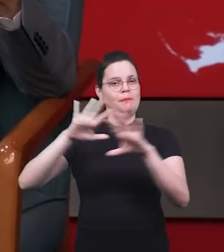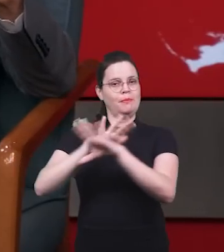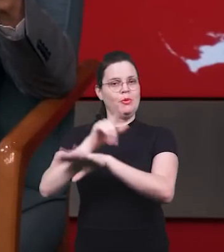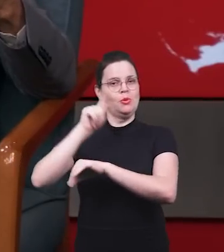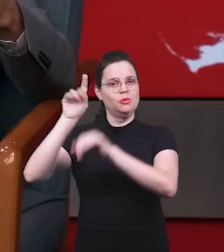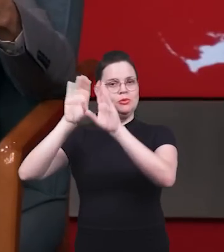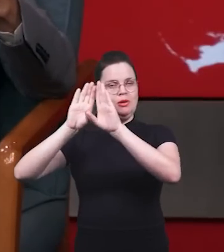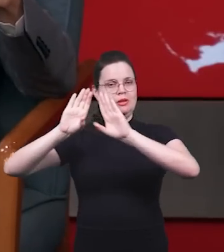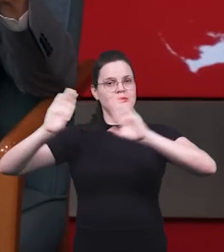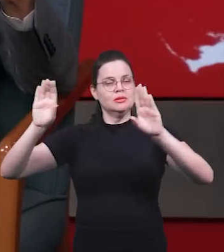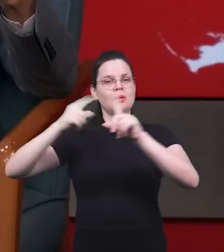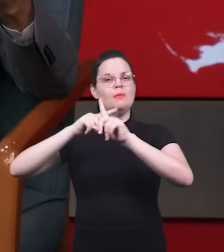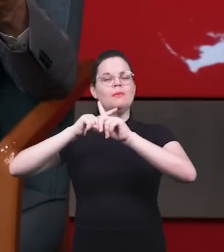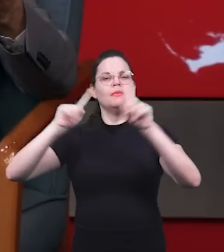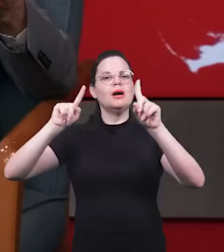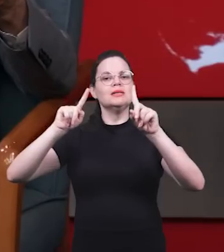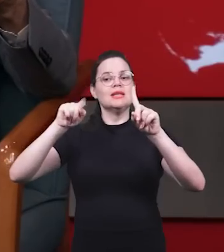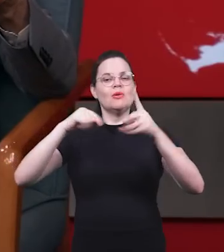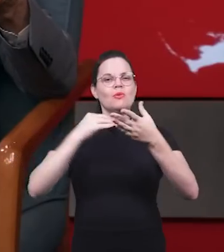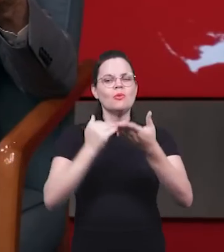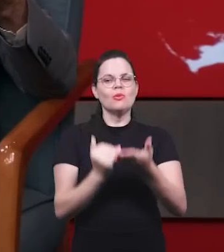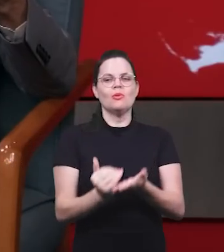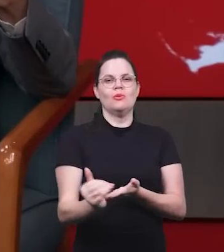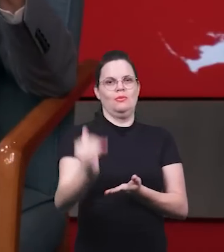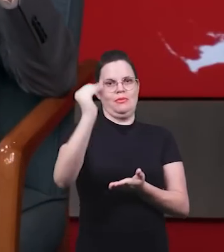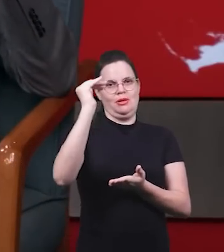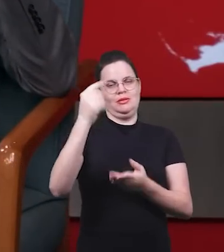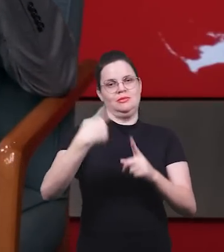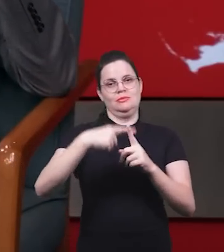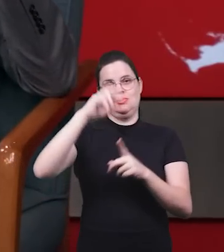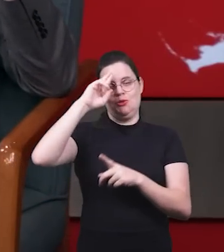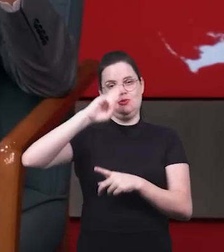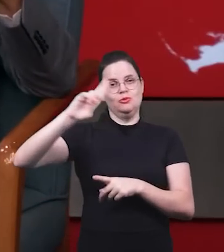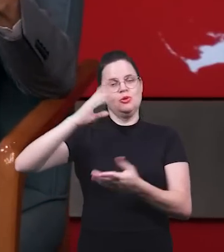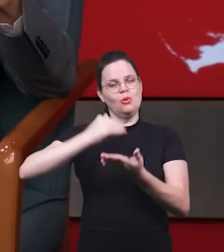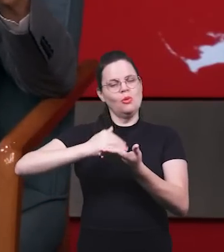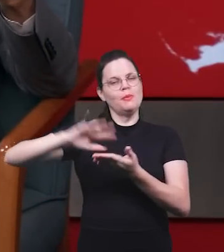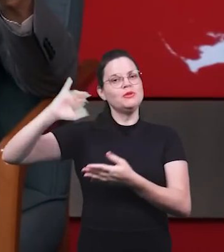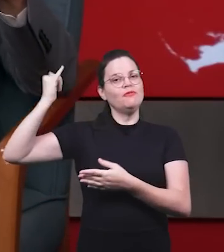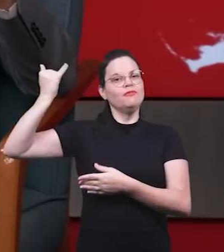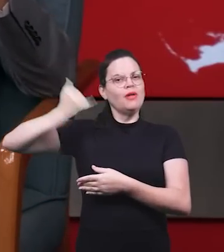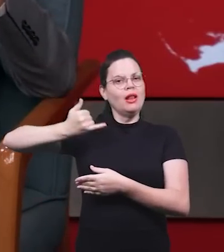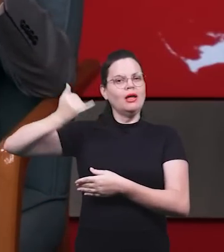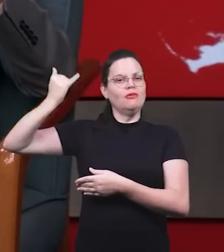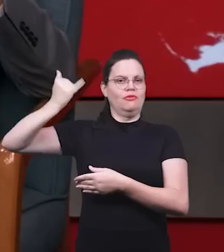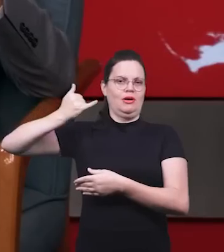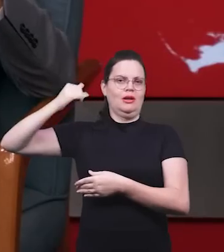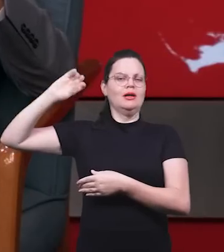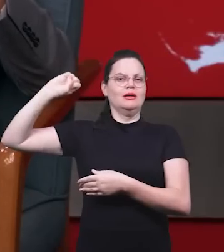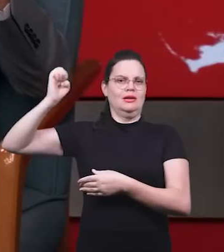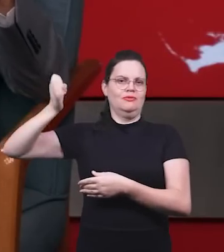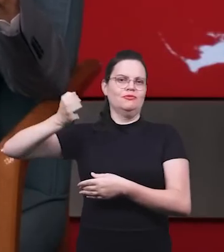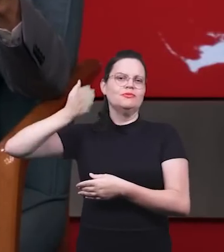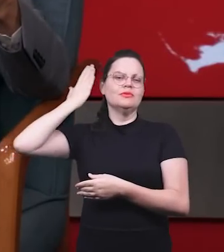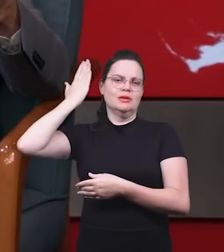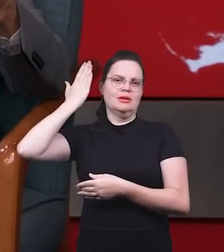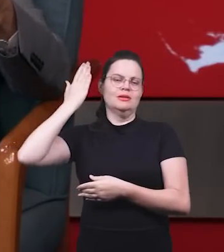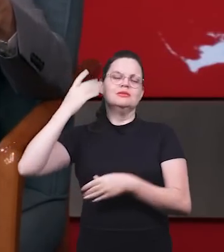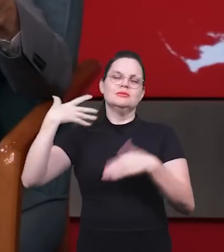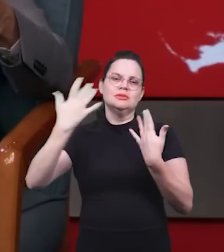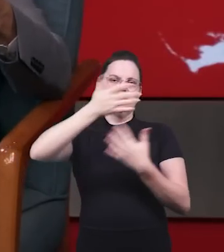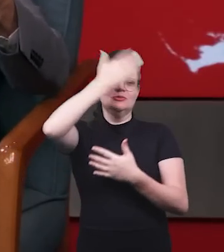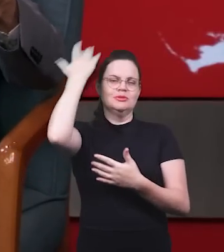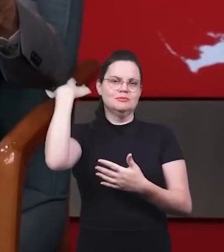como se diz assim, transmitida. A doutrina já existia porque ela é eterna, mas